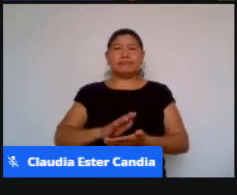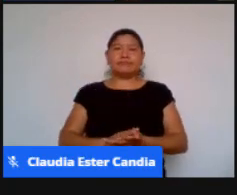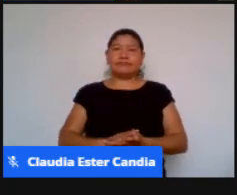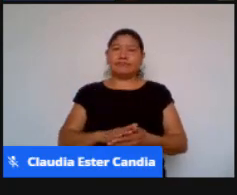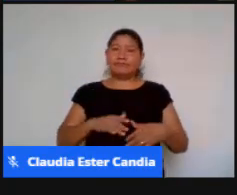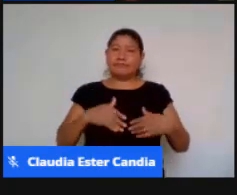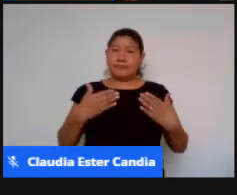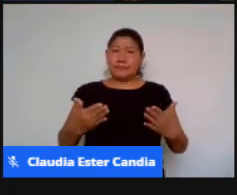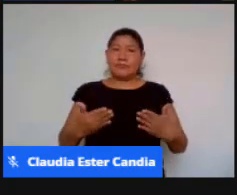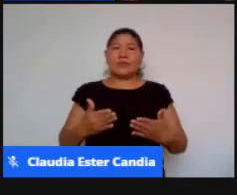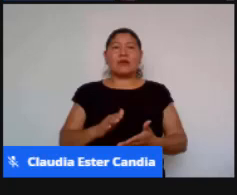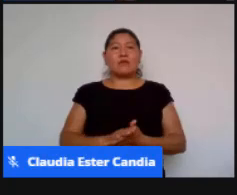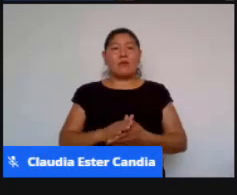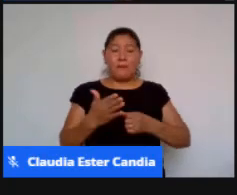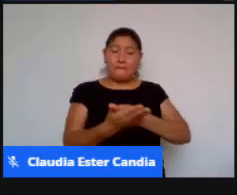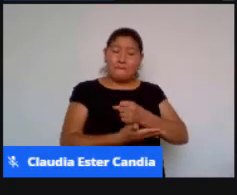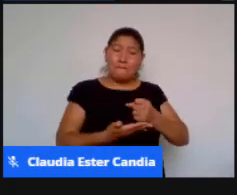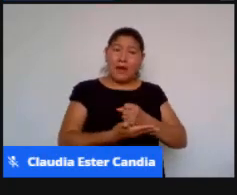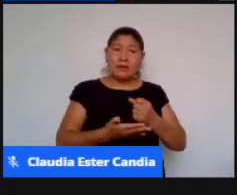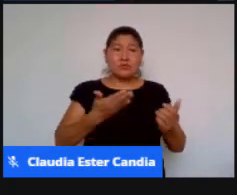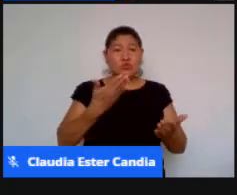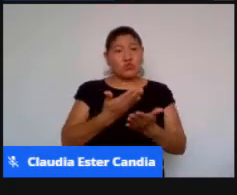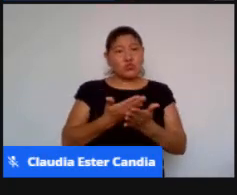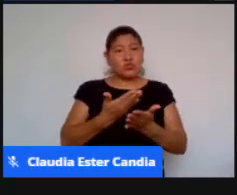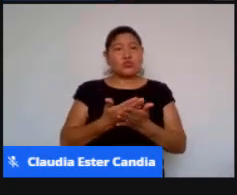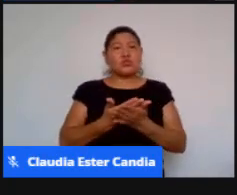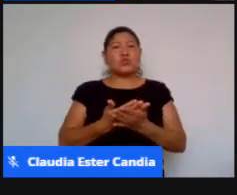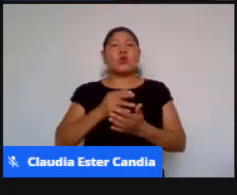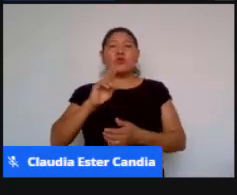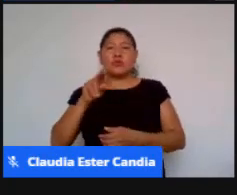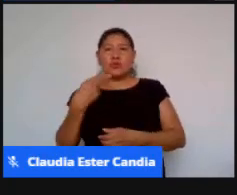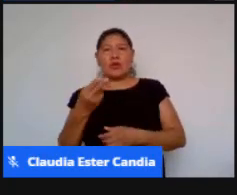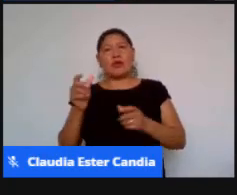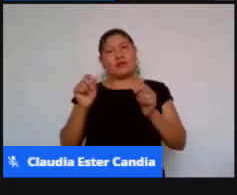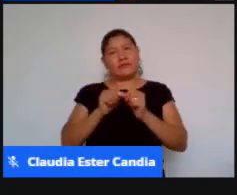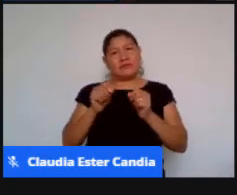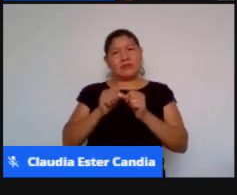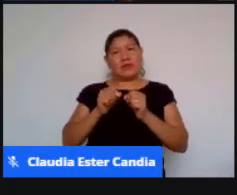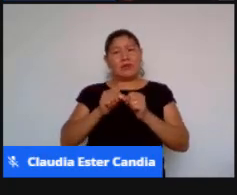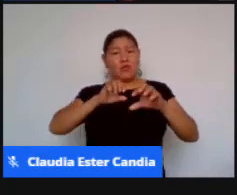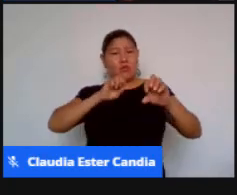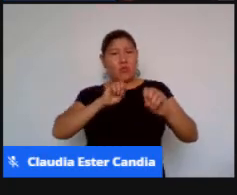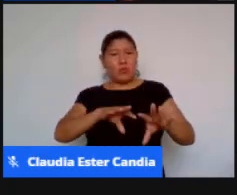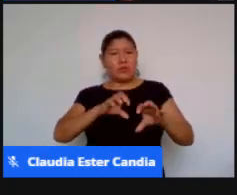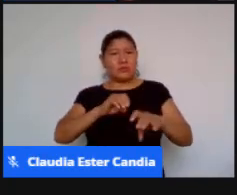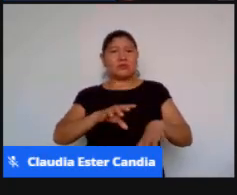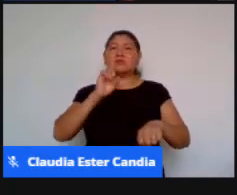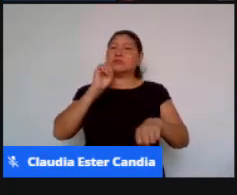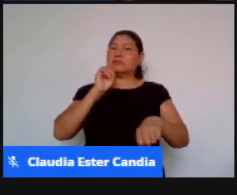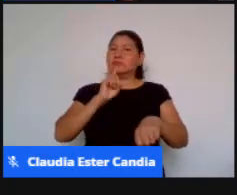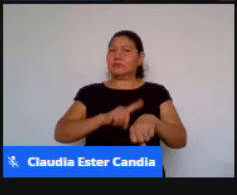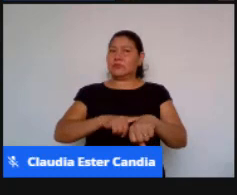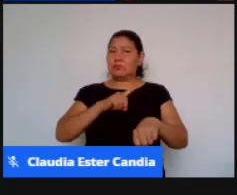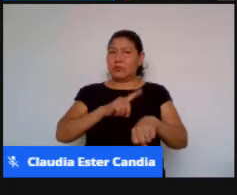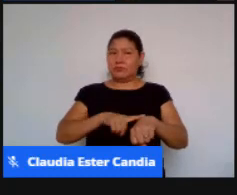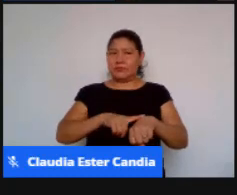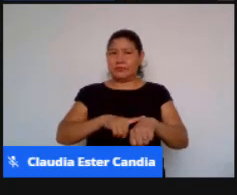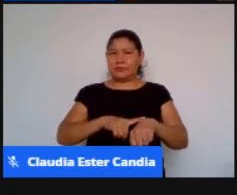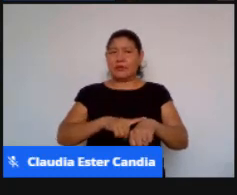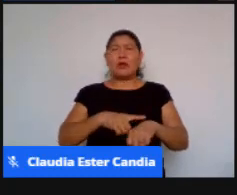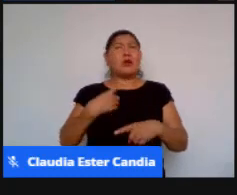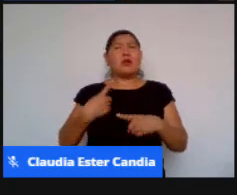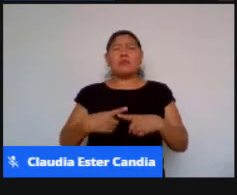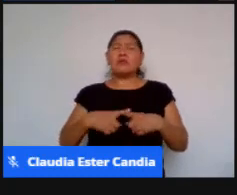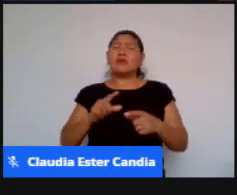referencial, a gente precisou criar esse documento circunstancial. Então, por que nós criamos esse documento? Porque